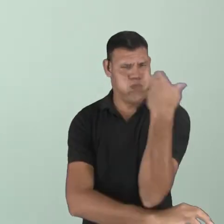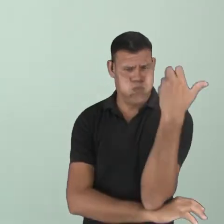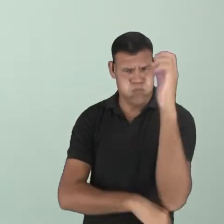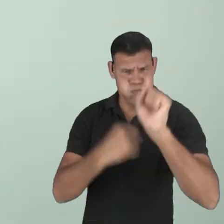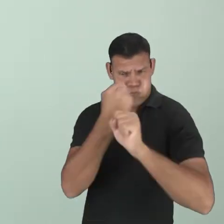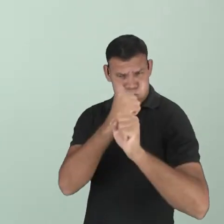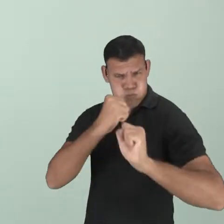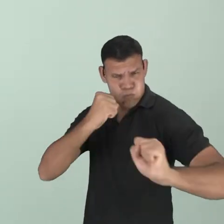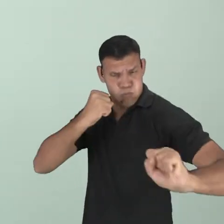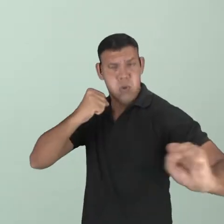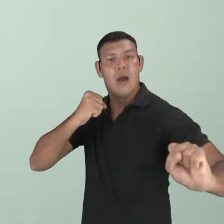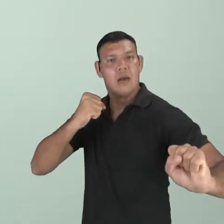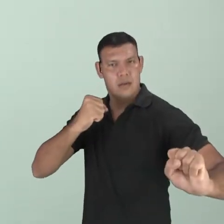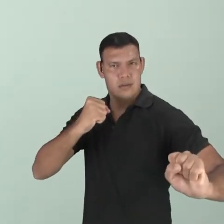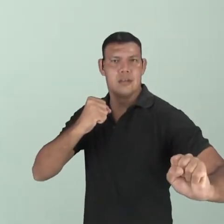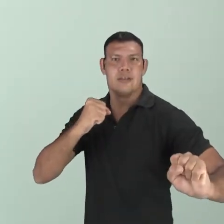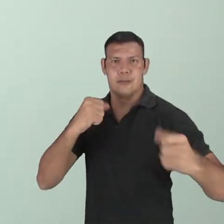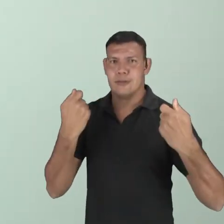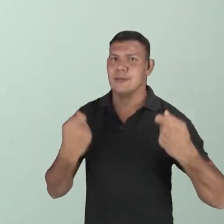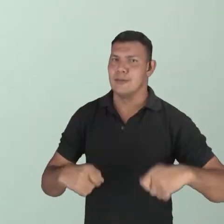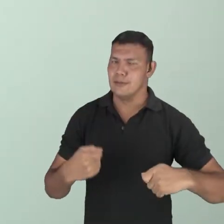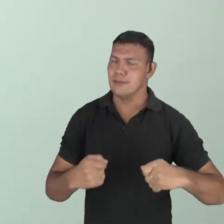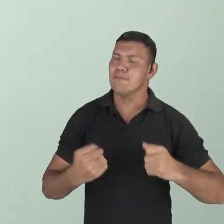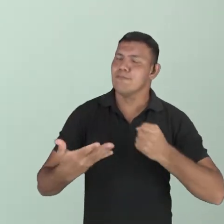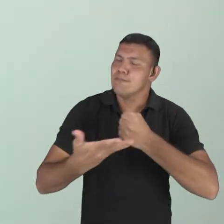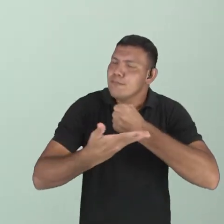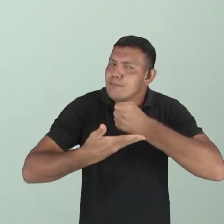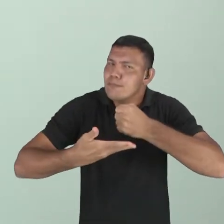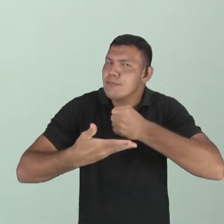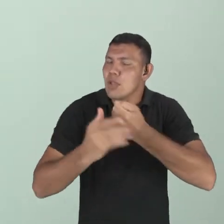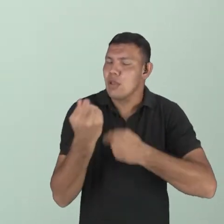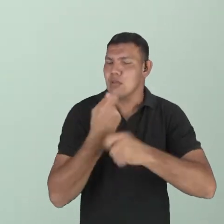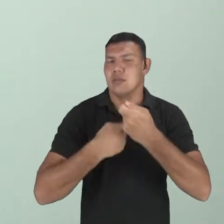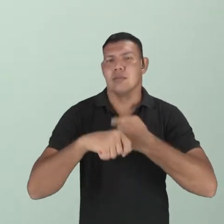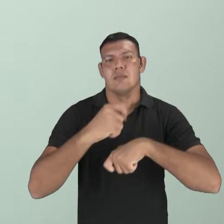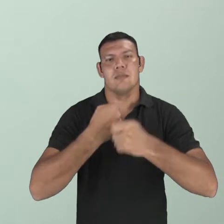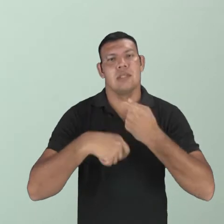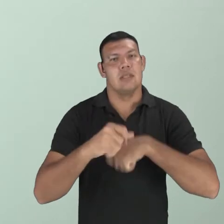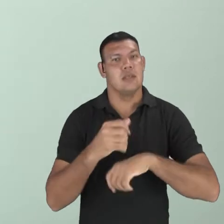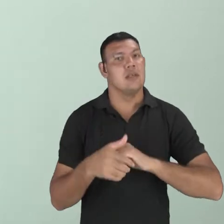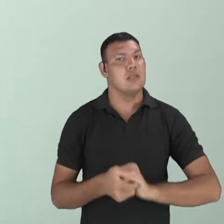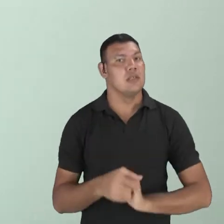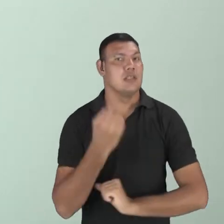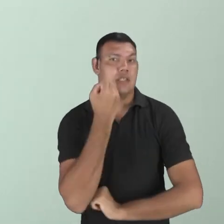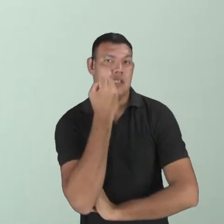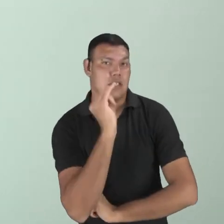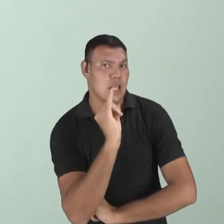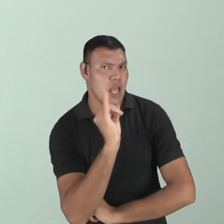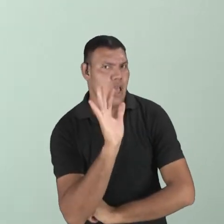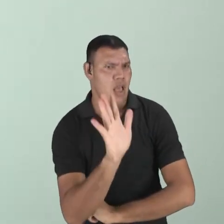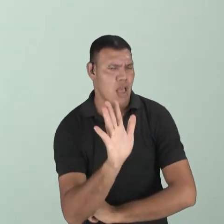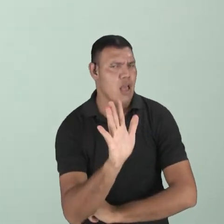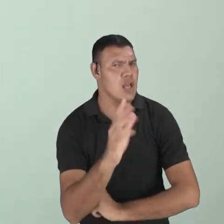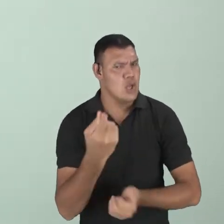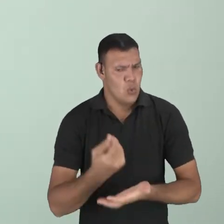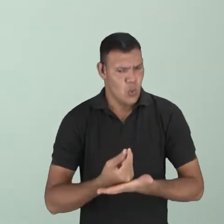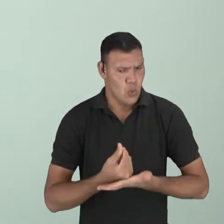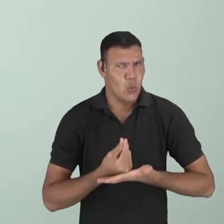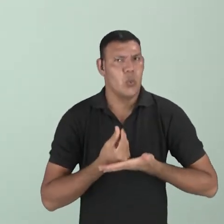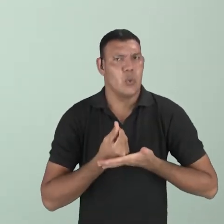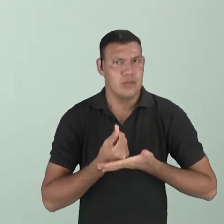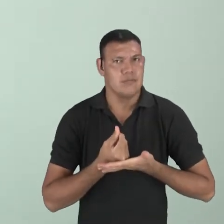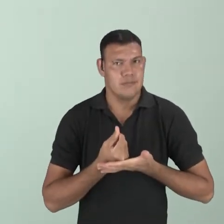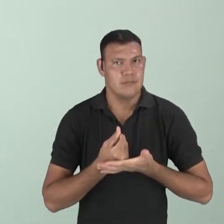tudo isso está baseado na economia. Quando nós falamos, por exemplo, de capitalismo e